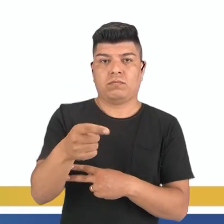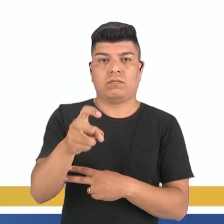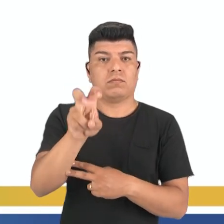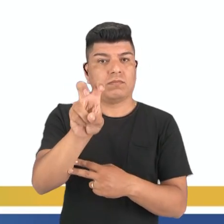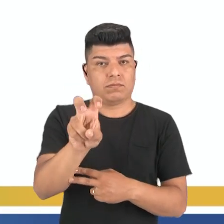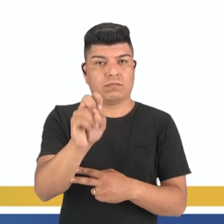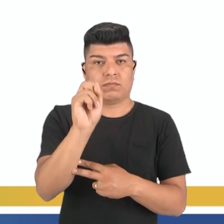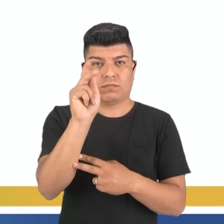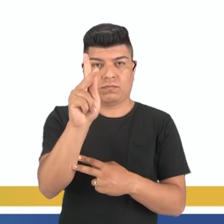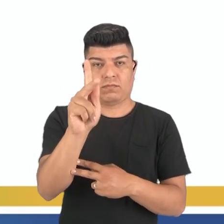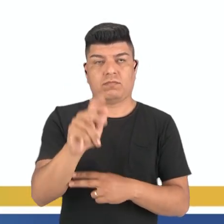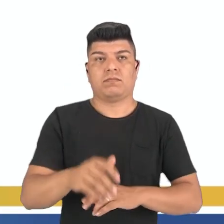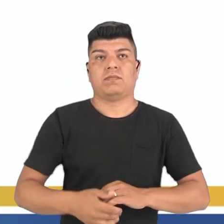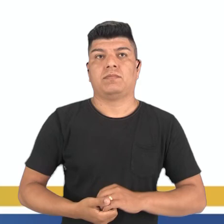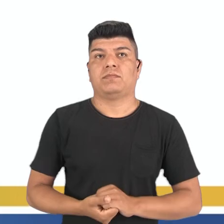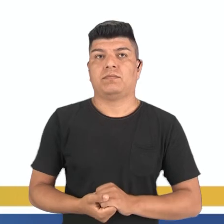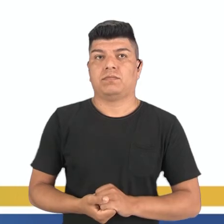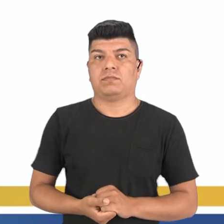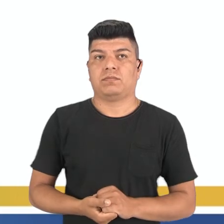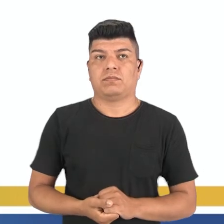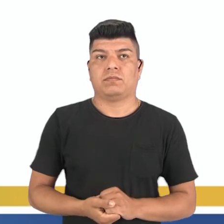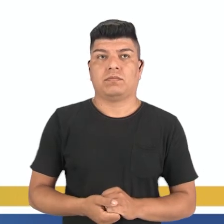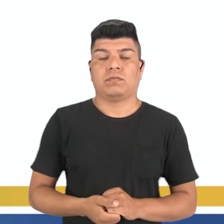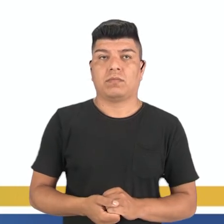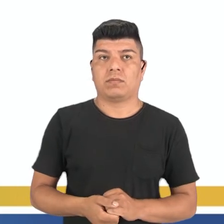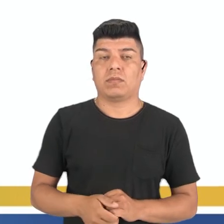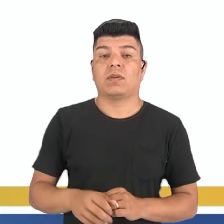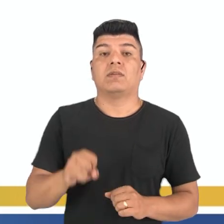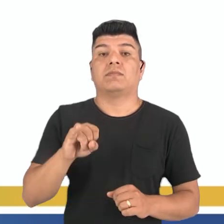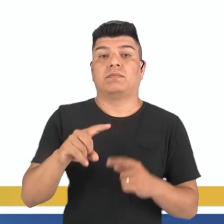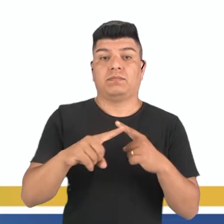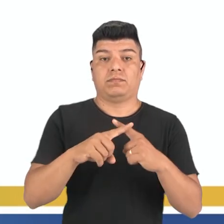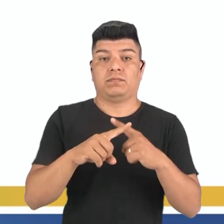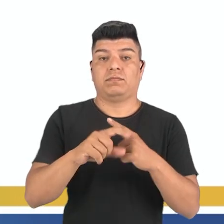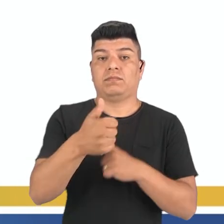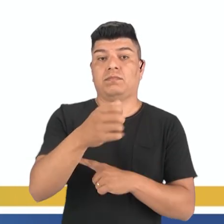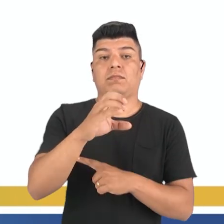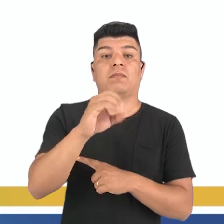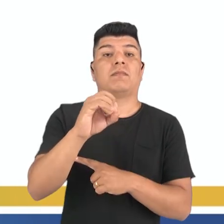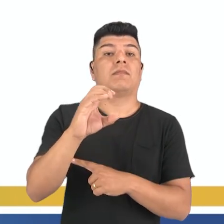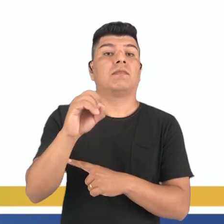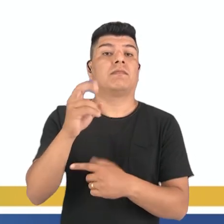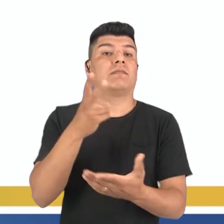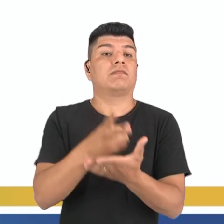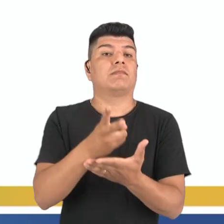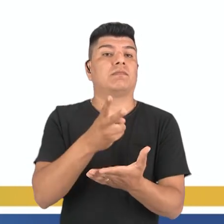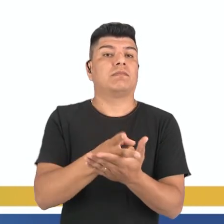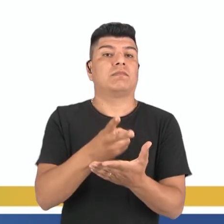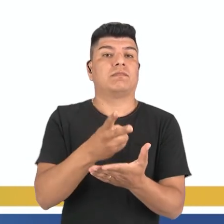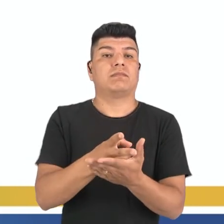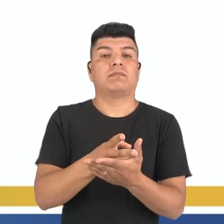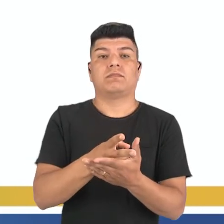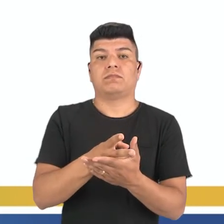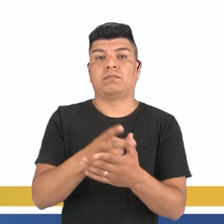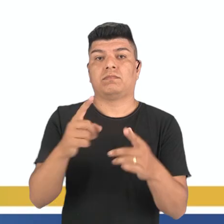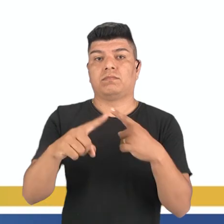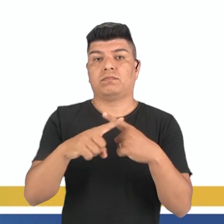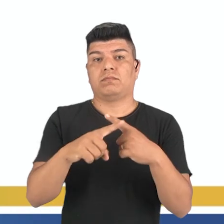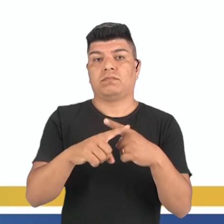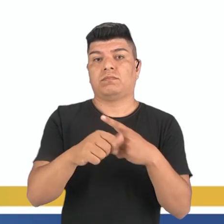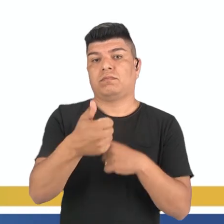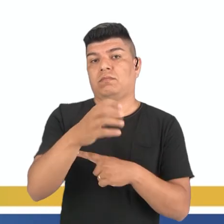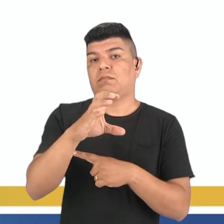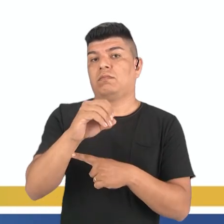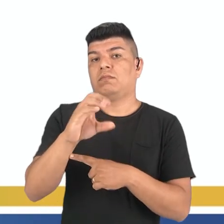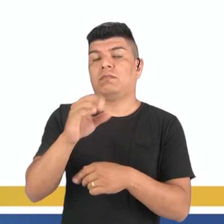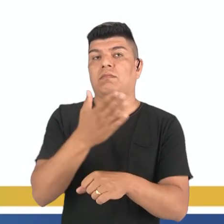37,5, ok? Agora, se a gente fosse multiplicar por 100, toda vez que a gente multiplica por 100, para a gente fazer de forma